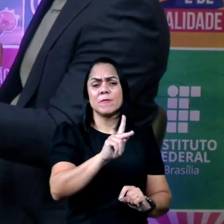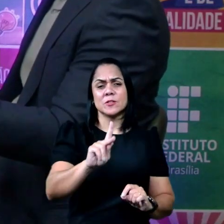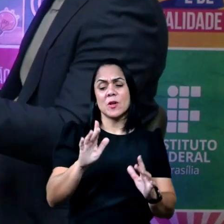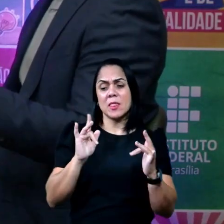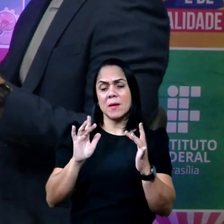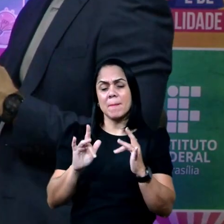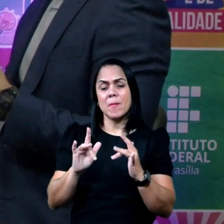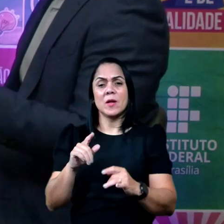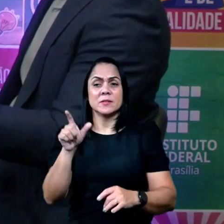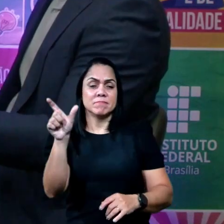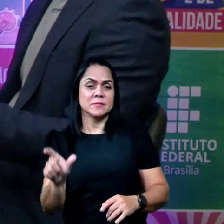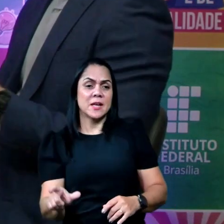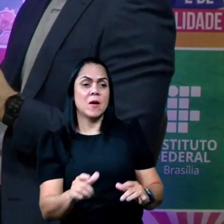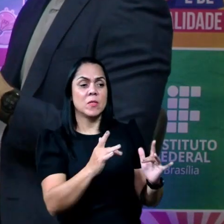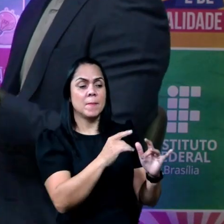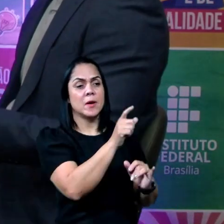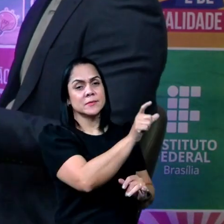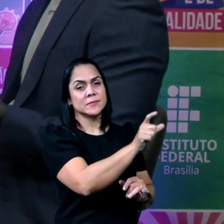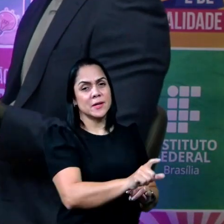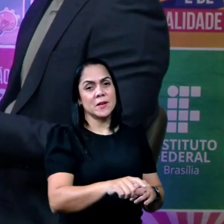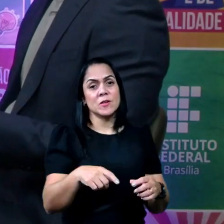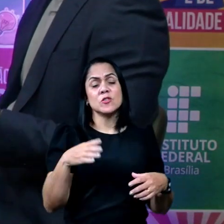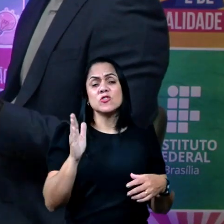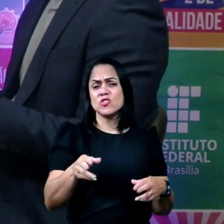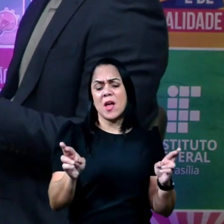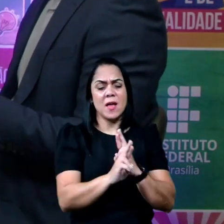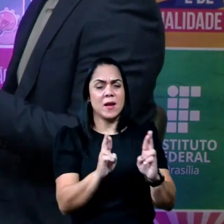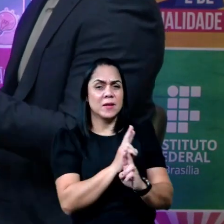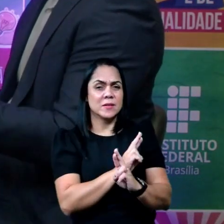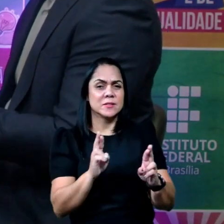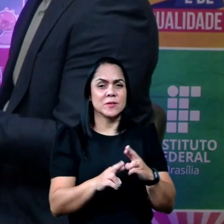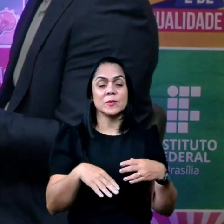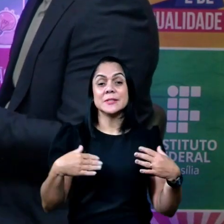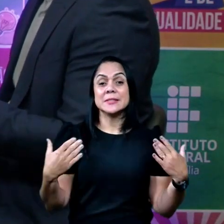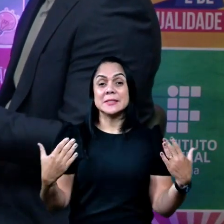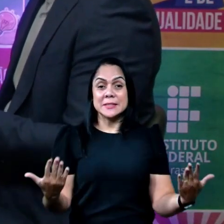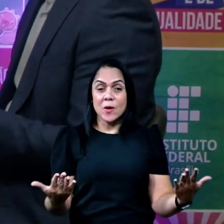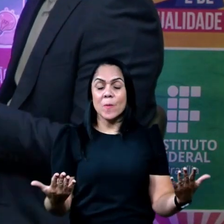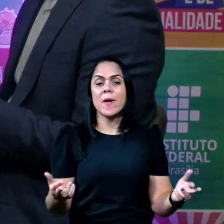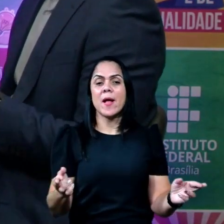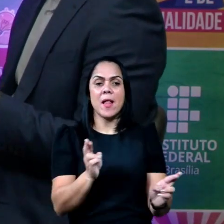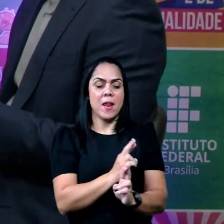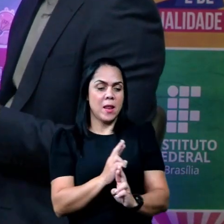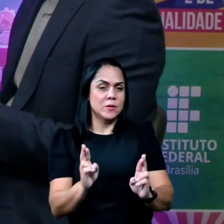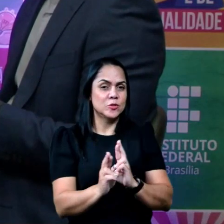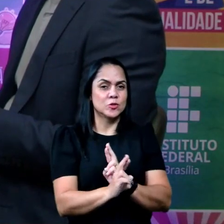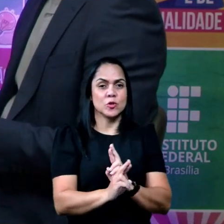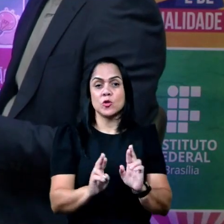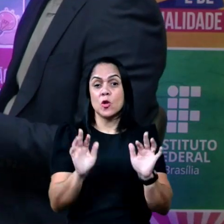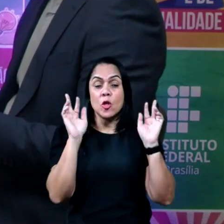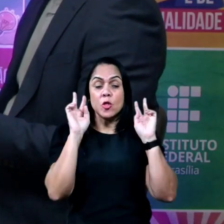a Beltrana, ó, eles já tiveram uma relação assim, assado. Então, essas são relações comuns, mas hoje,